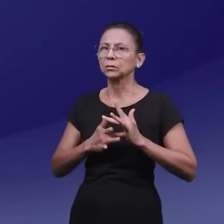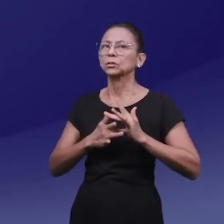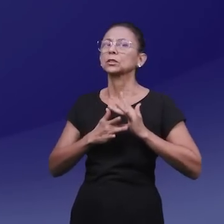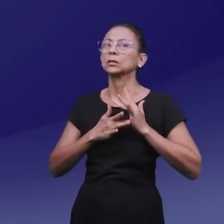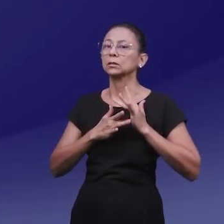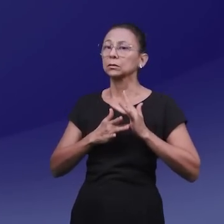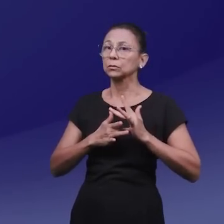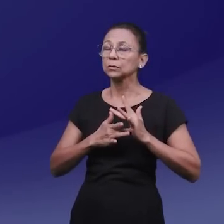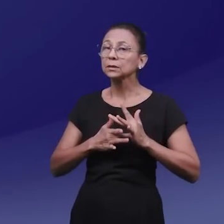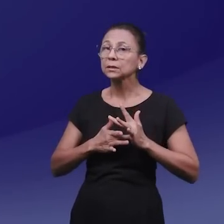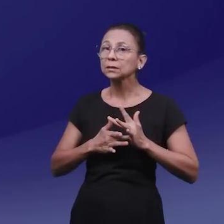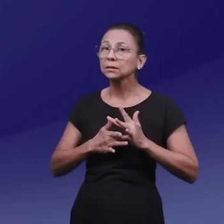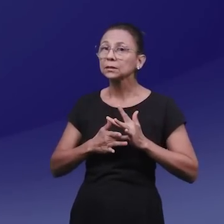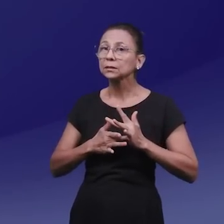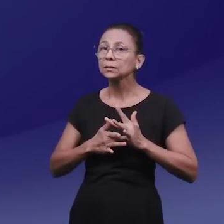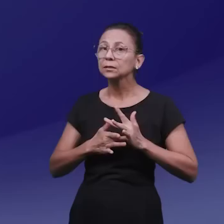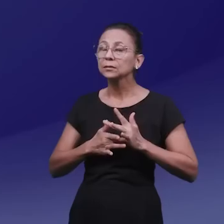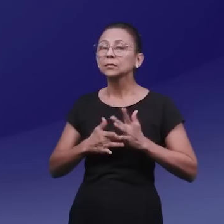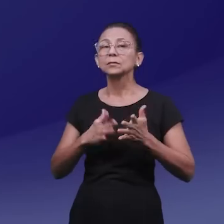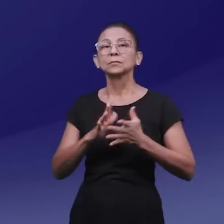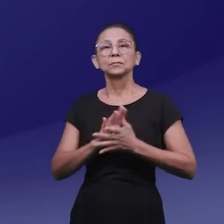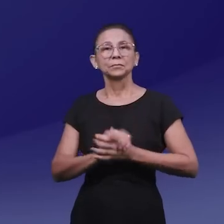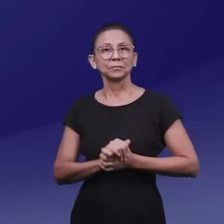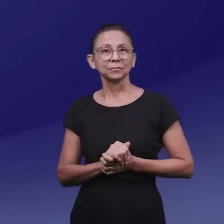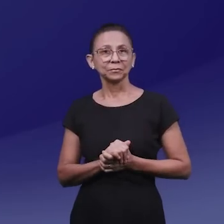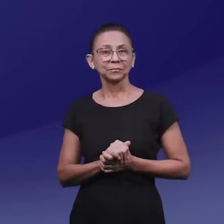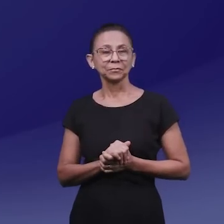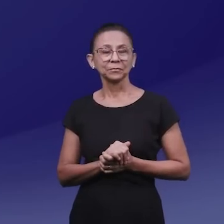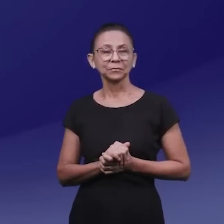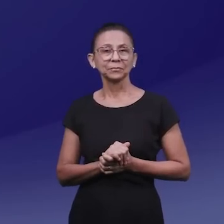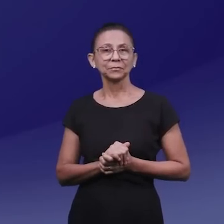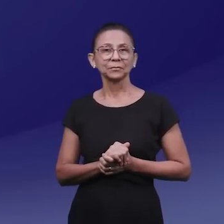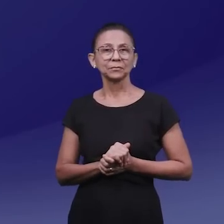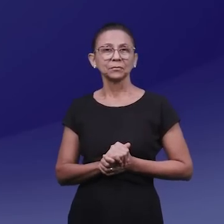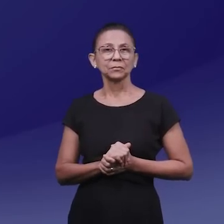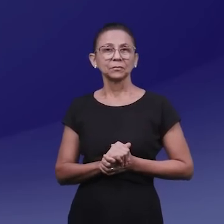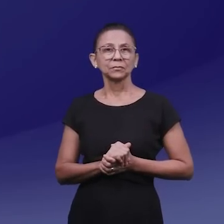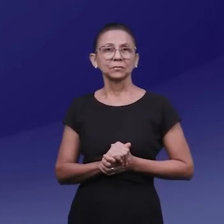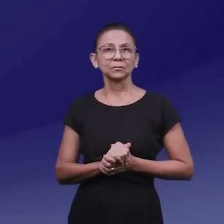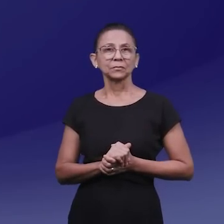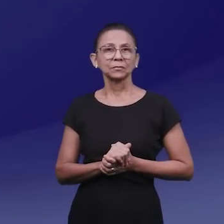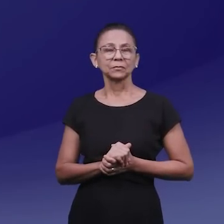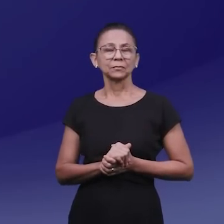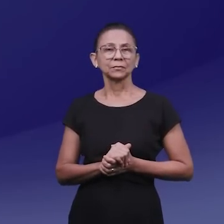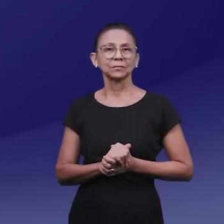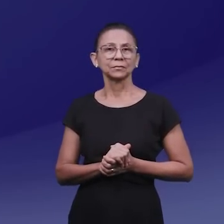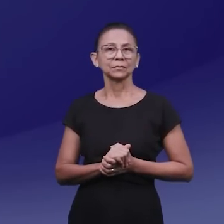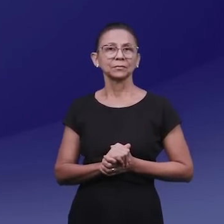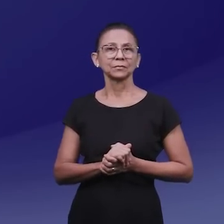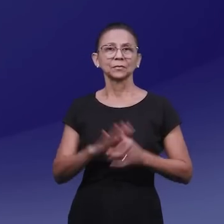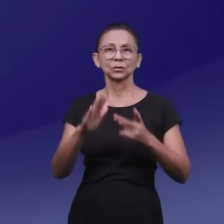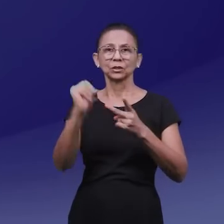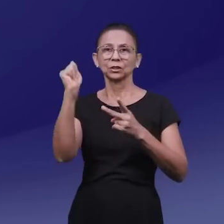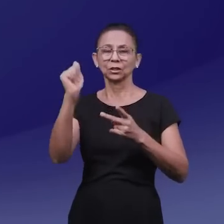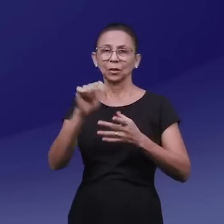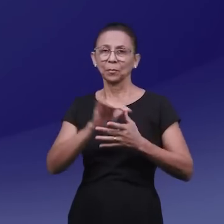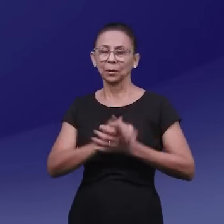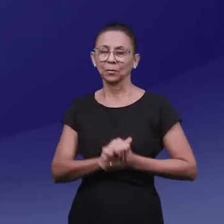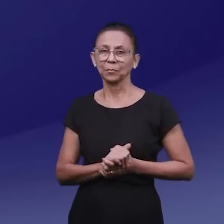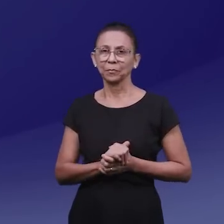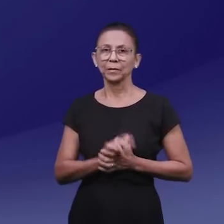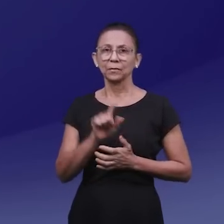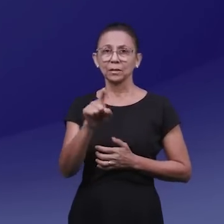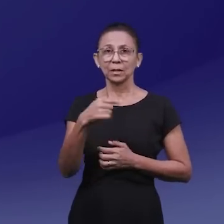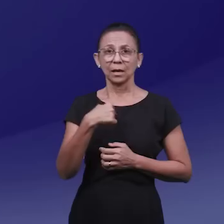você nascesse, ainda informe, o Senhor disse para Paulo, ainda informe, né? Eu te escolhi.